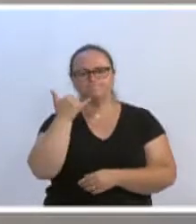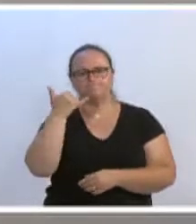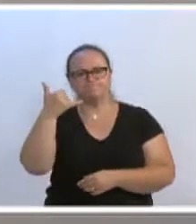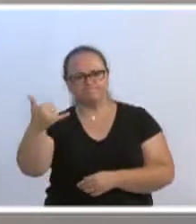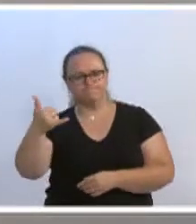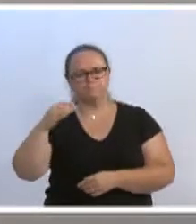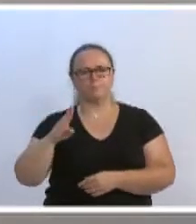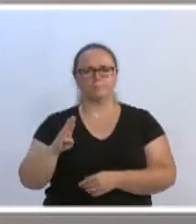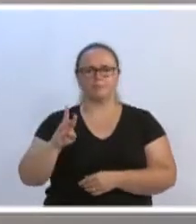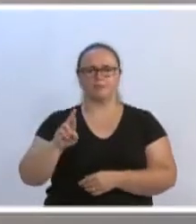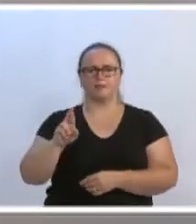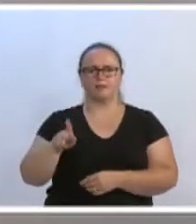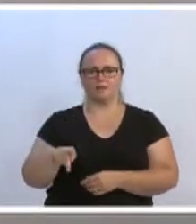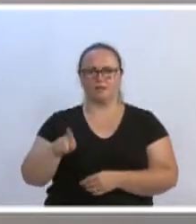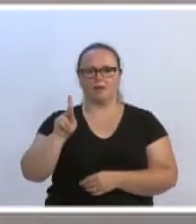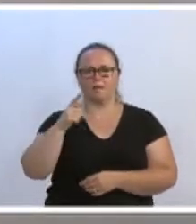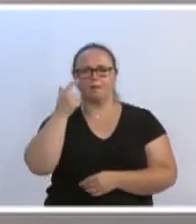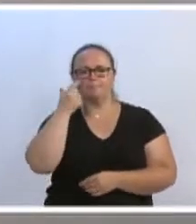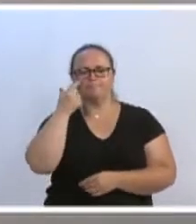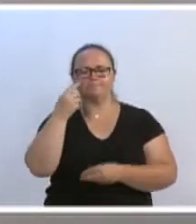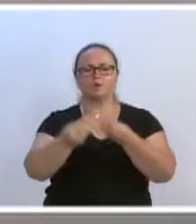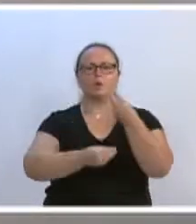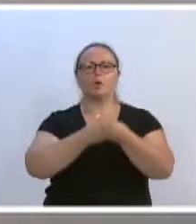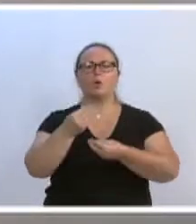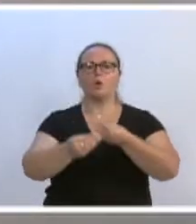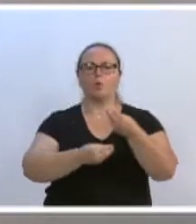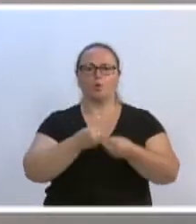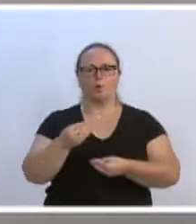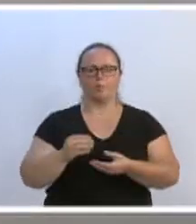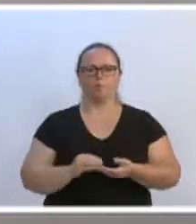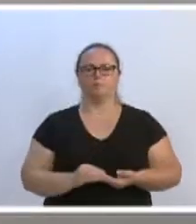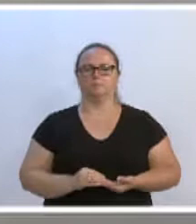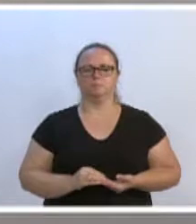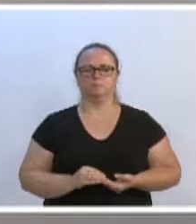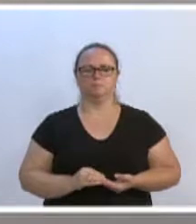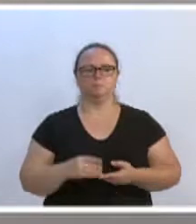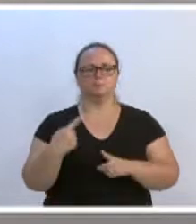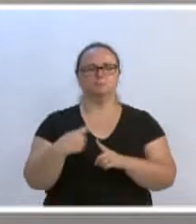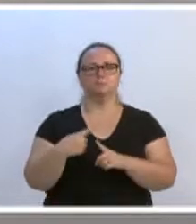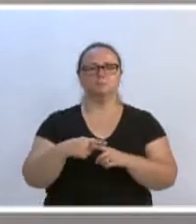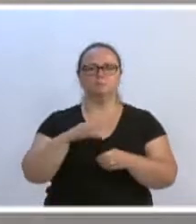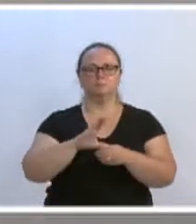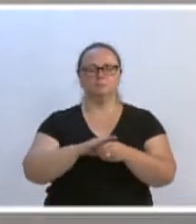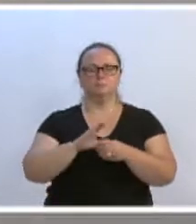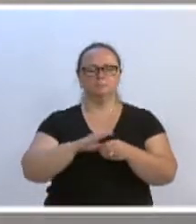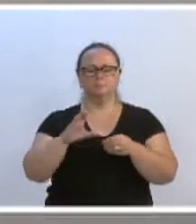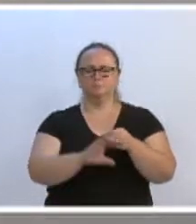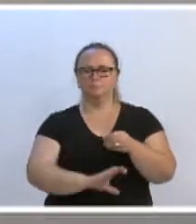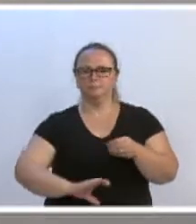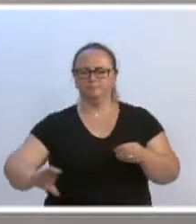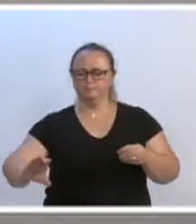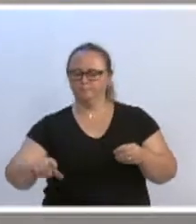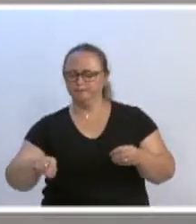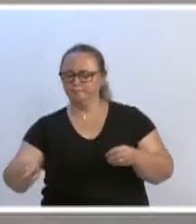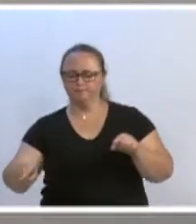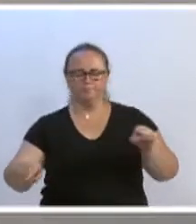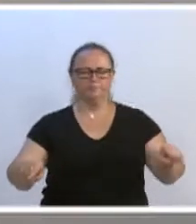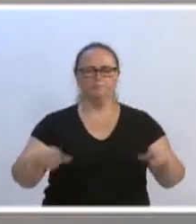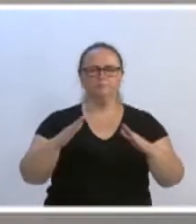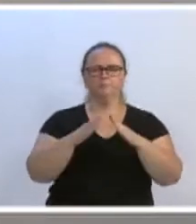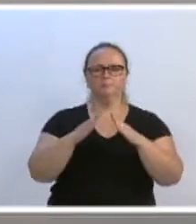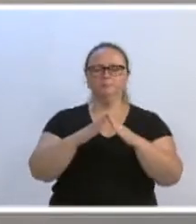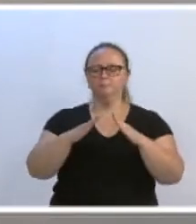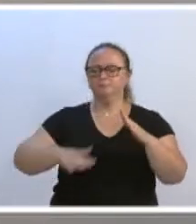que me traga a informação com relação às ligações de esgoto além do boavista para ver se todas as residências